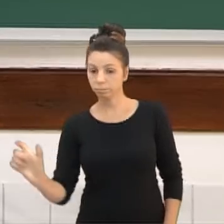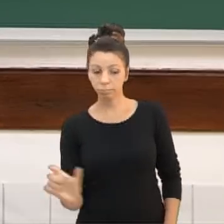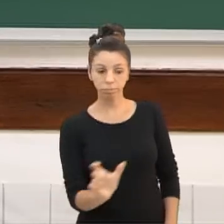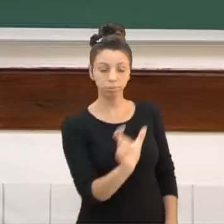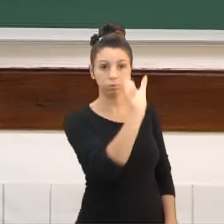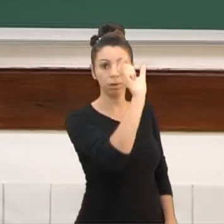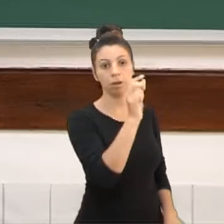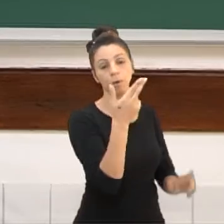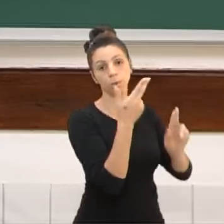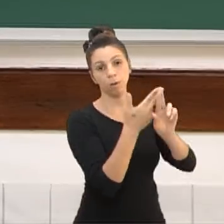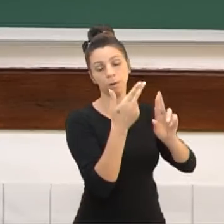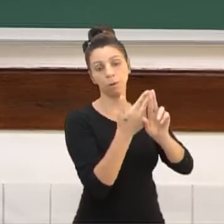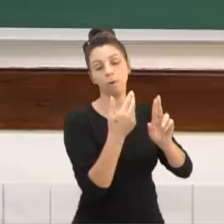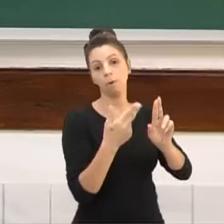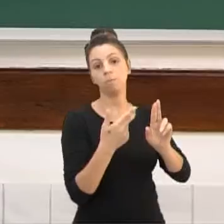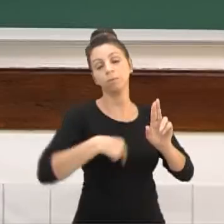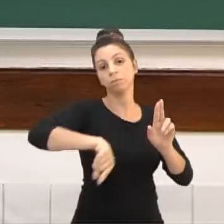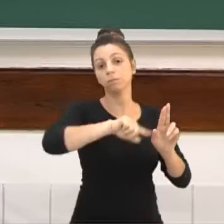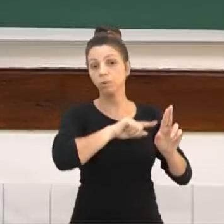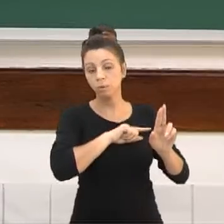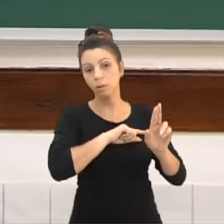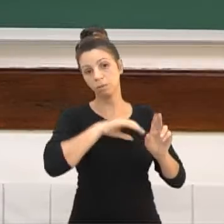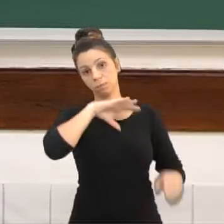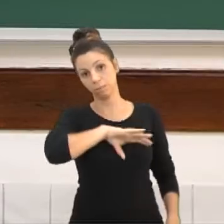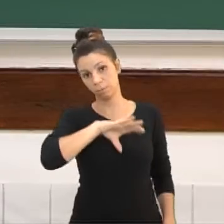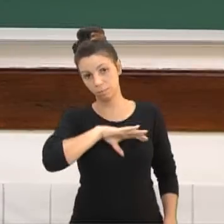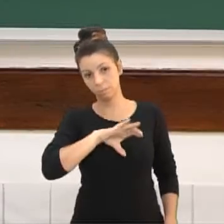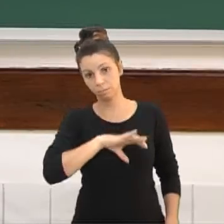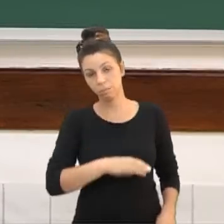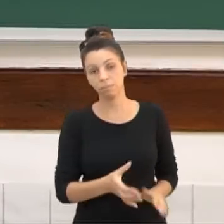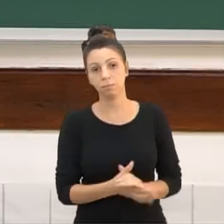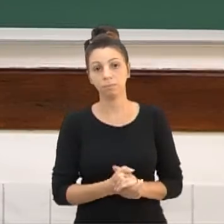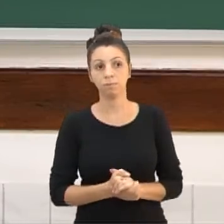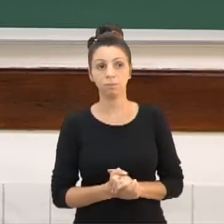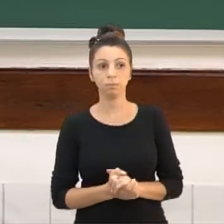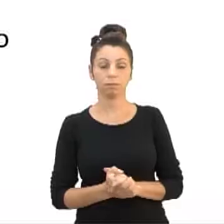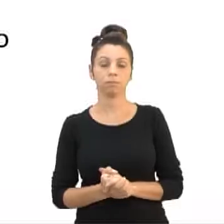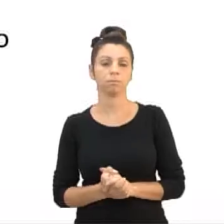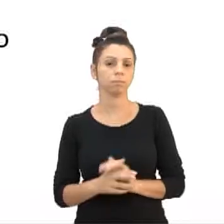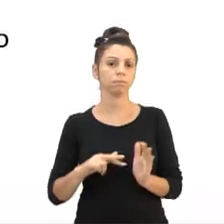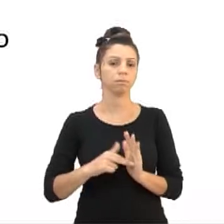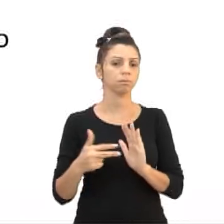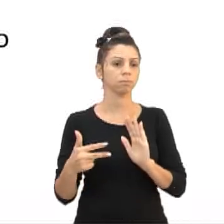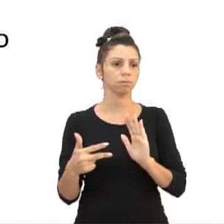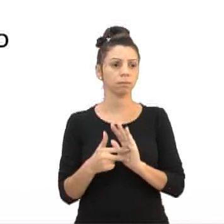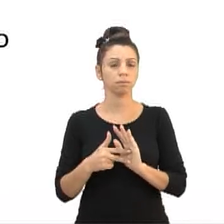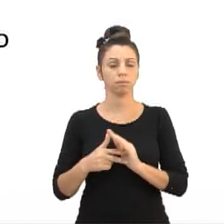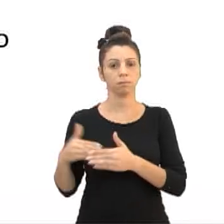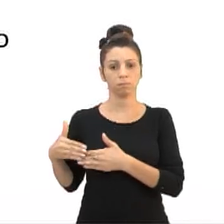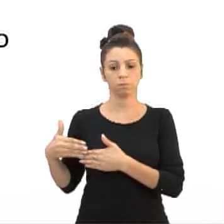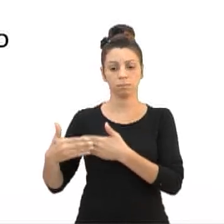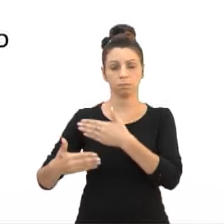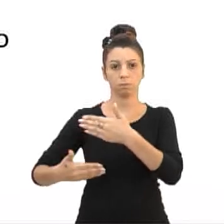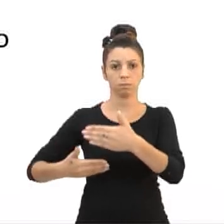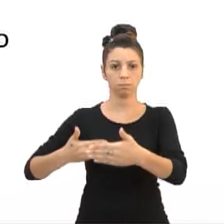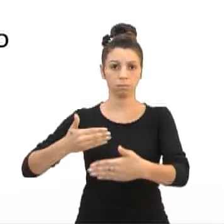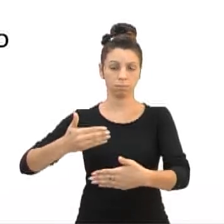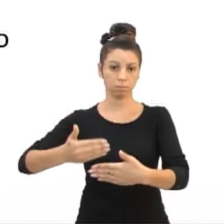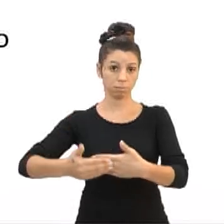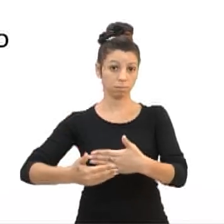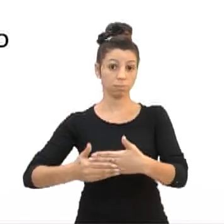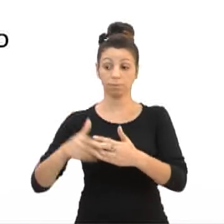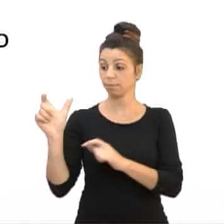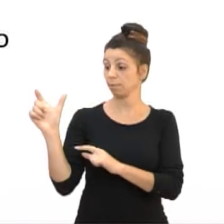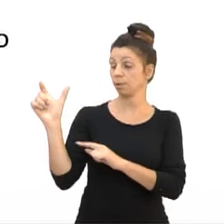utilizá-la como se fosse nossa, da língua portuguesa, né? Então, o que é estrangeirismo? É o processo pelo qual